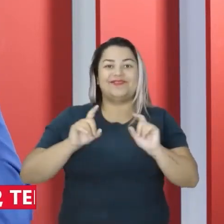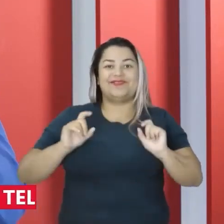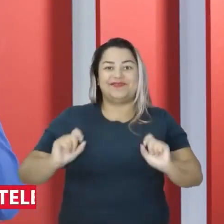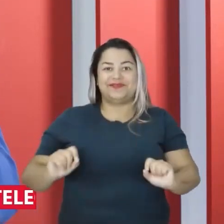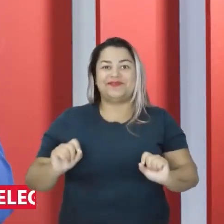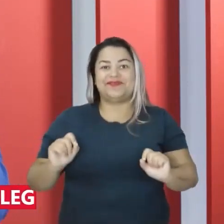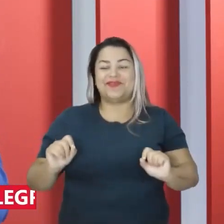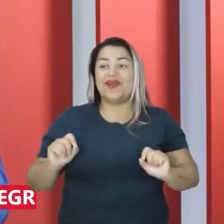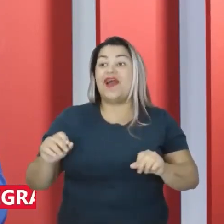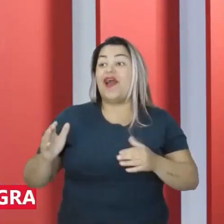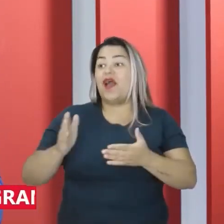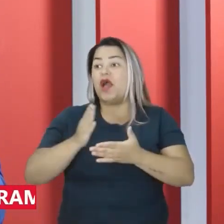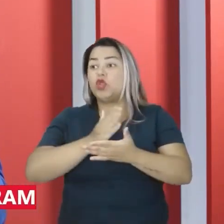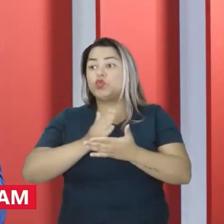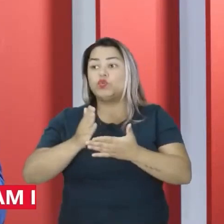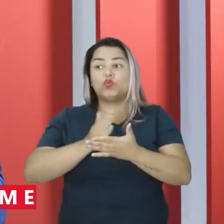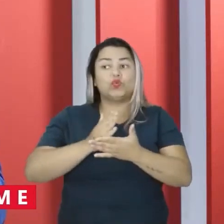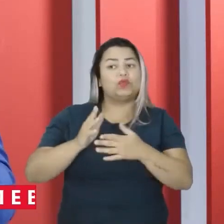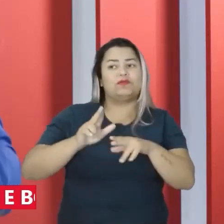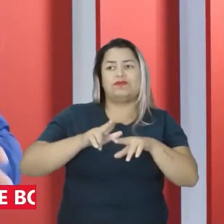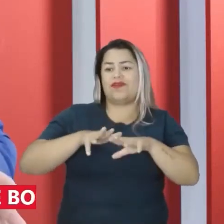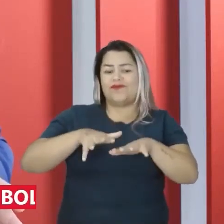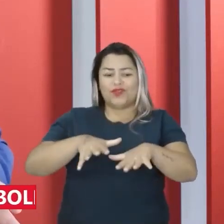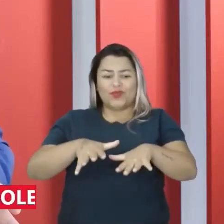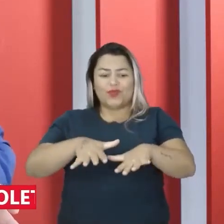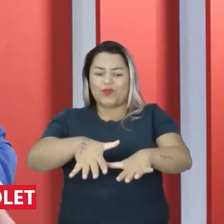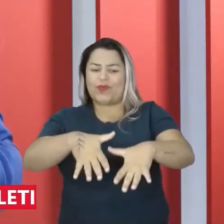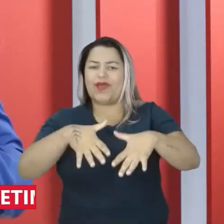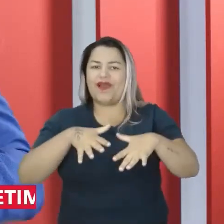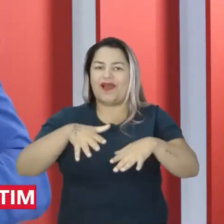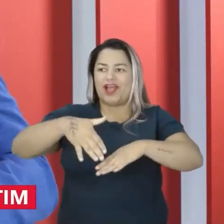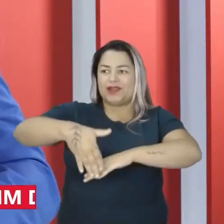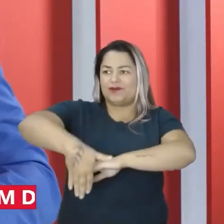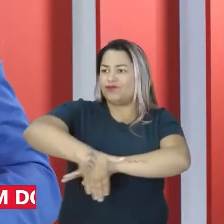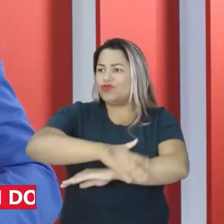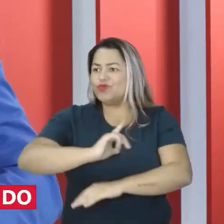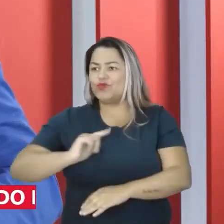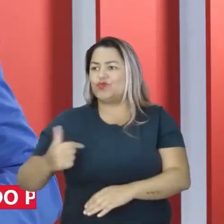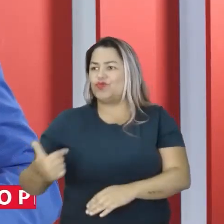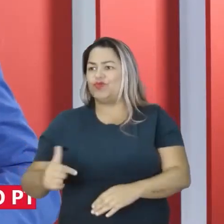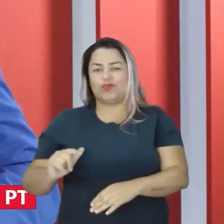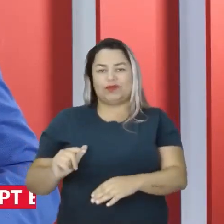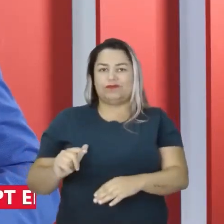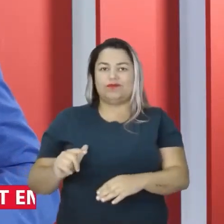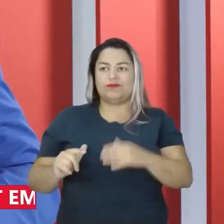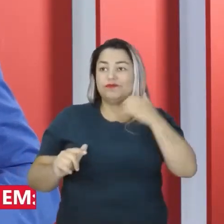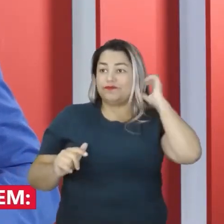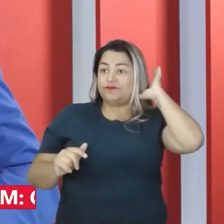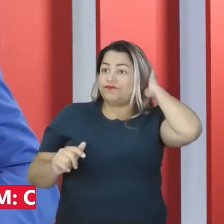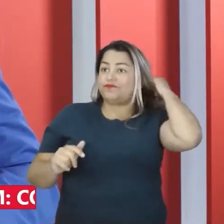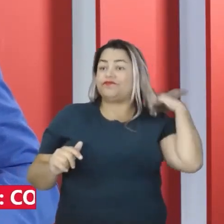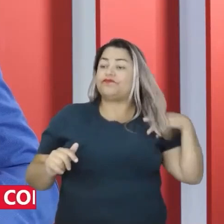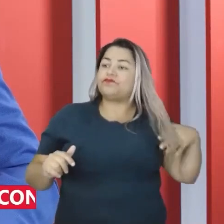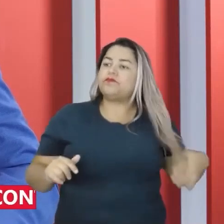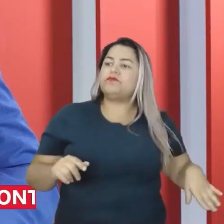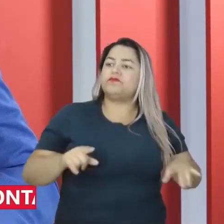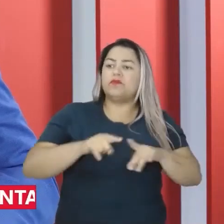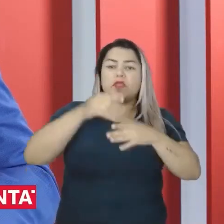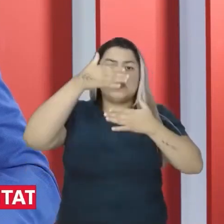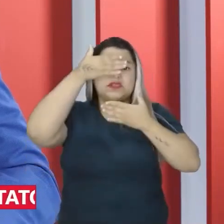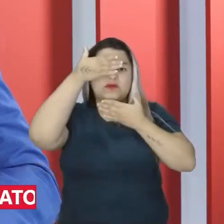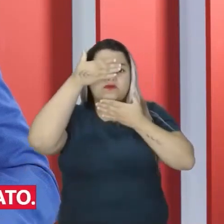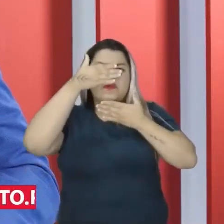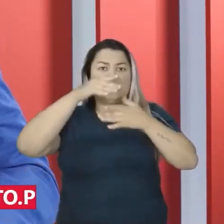olha, a sua cadeira não estava aqui no plenário, estava lá na rua. Não existia plenário. Esses vândalos, esses terroristas,